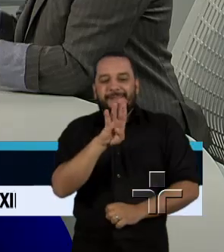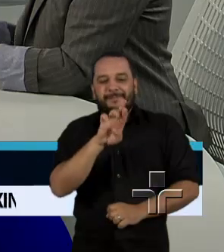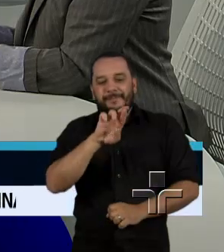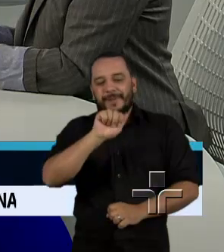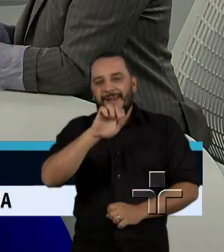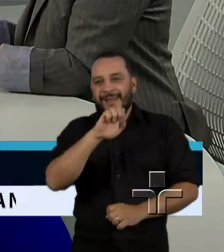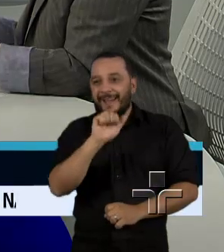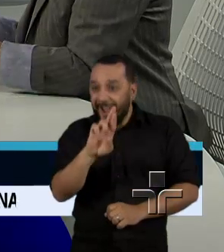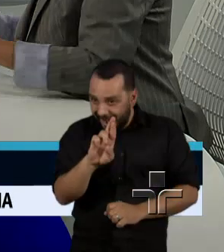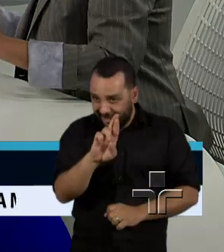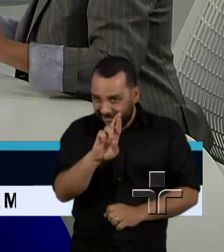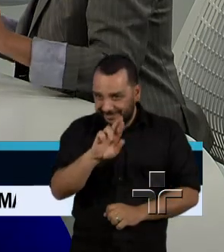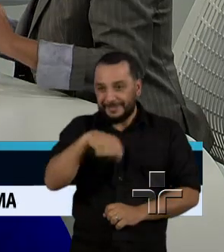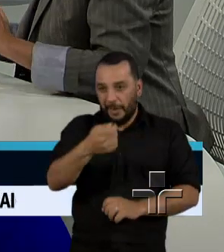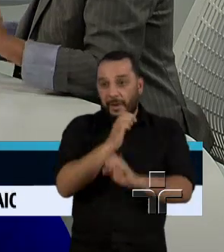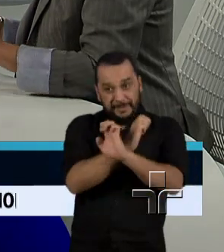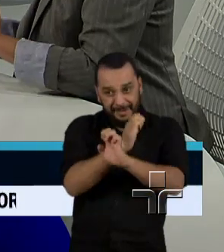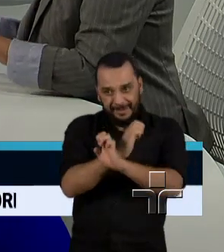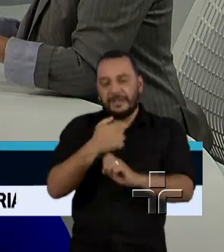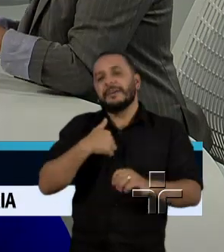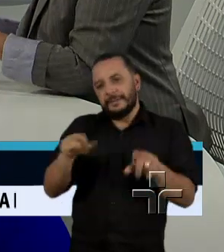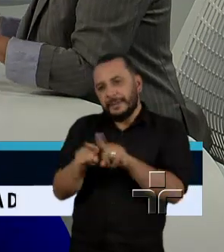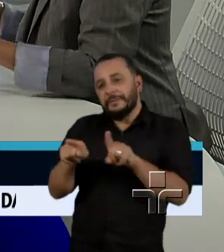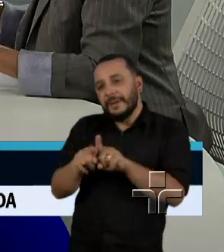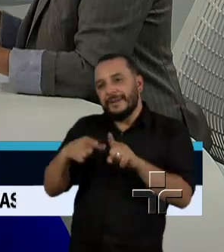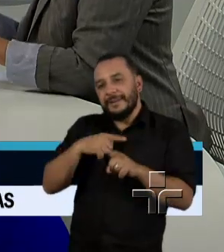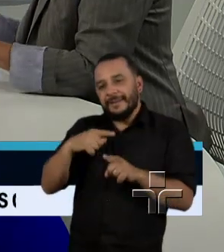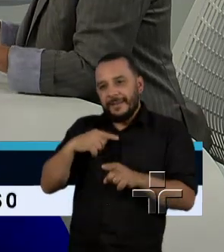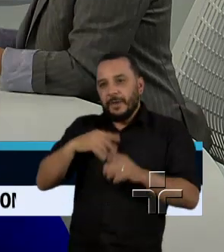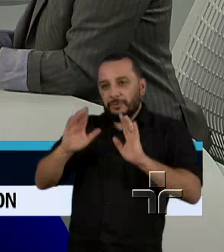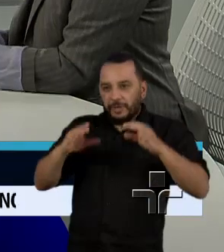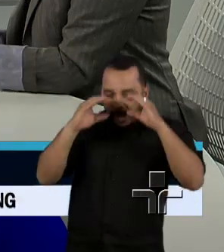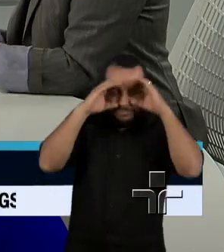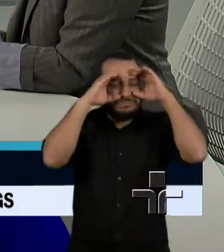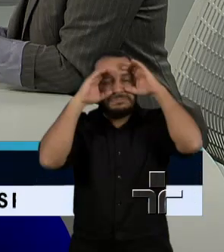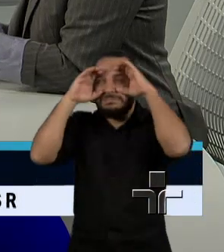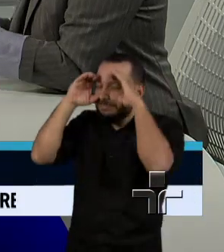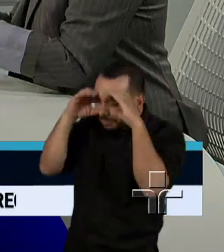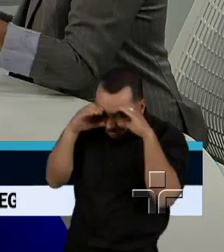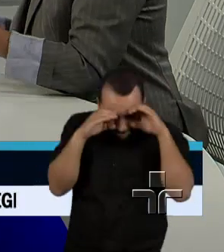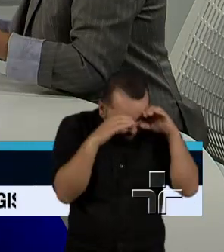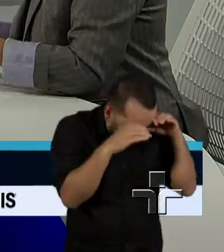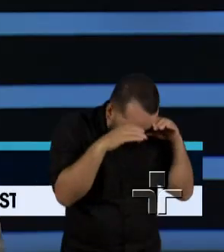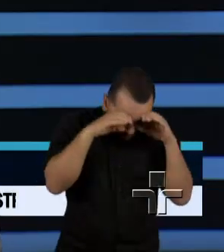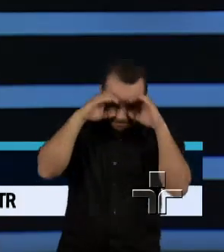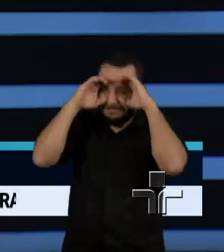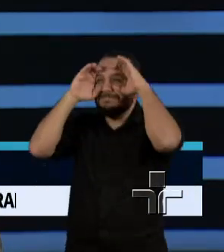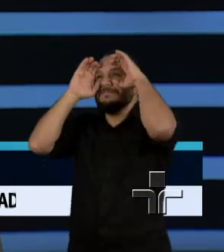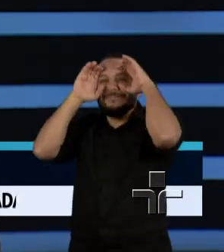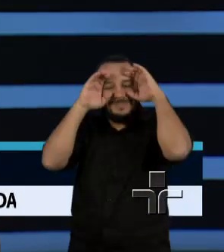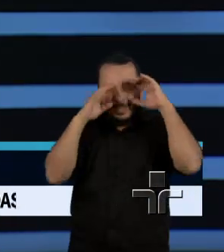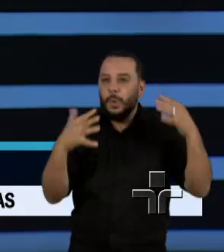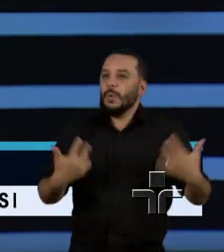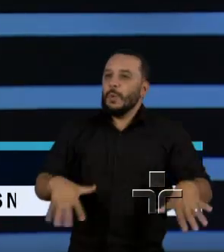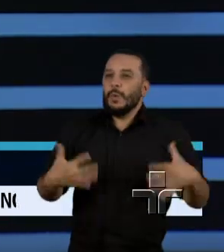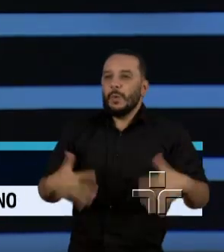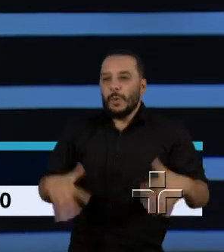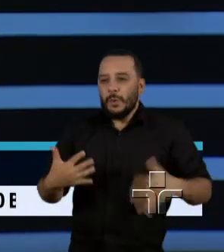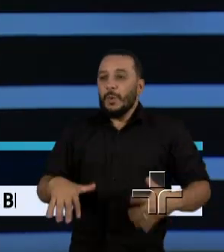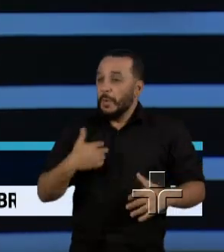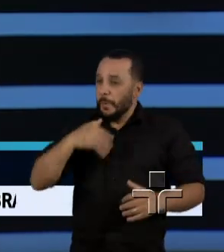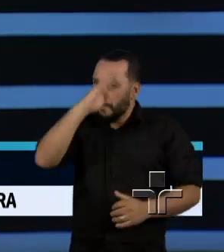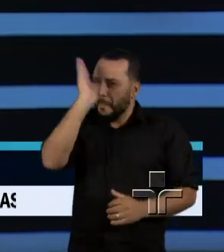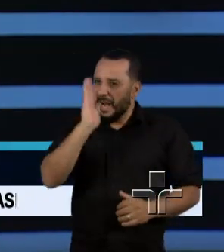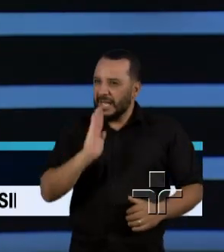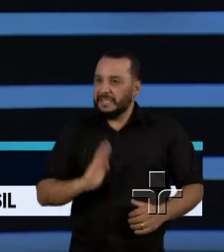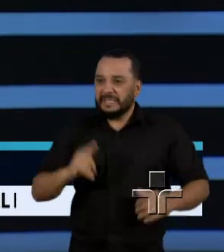naveguei nesse Evitol, né, que ele tinha uma coisa de realidade virtual que dava para você navegar. E estava chamando, era a grande atração do Brasil